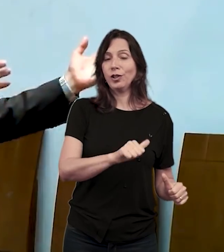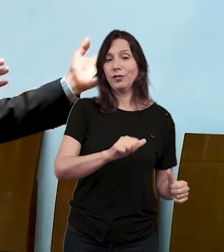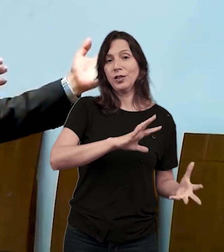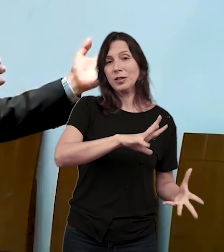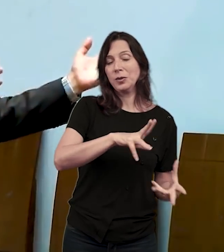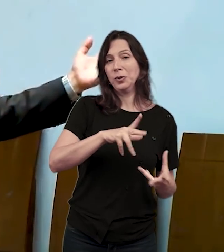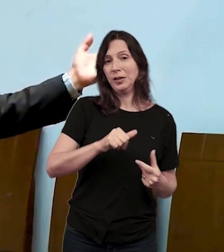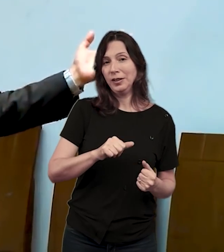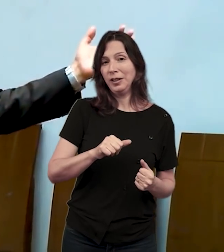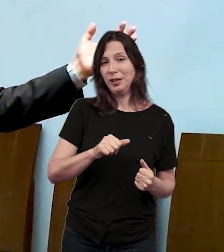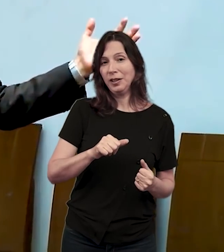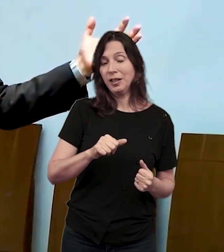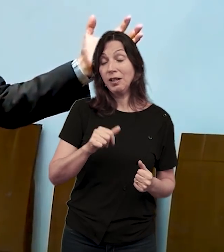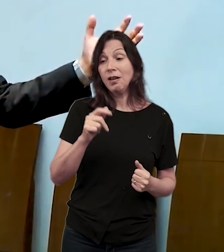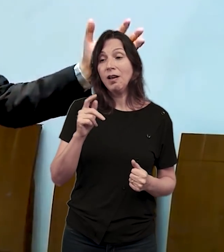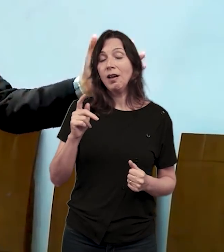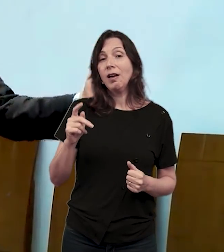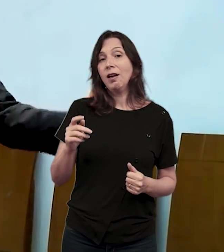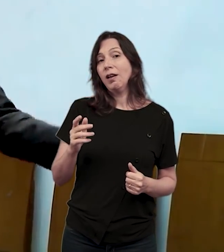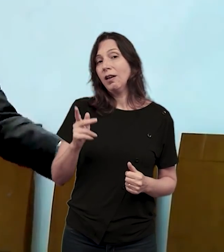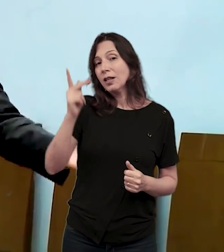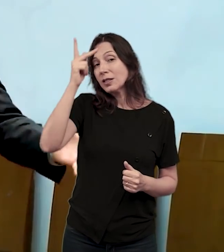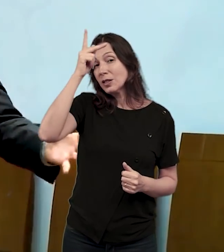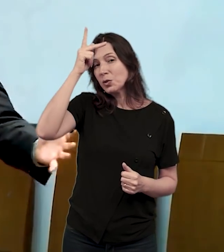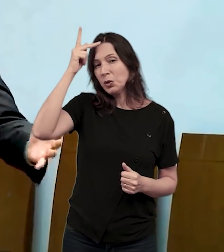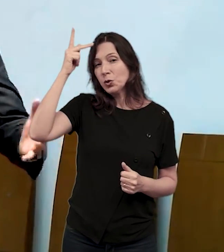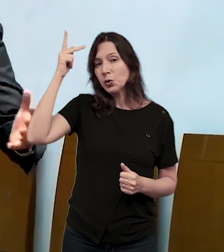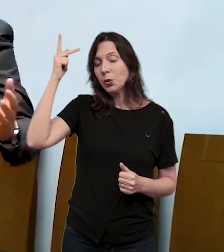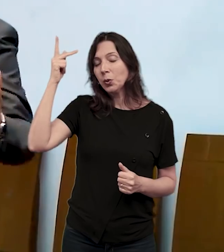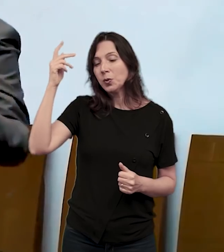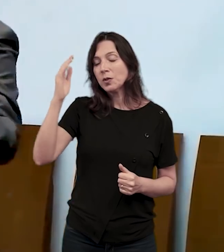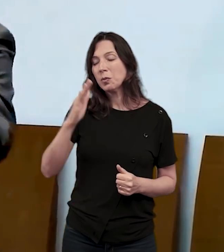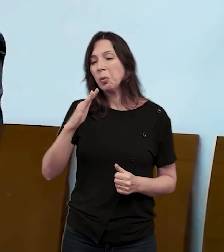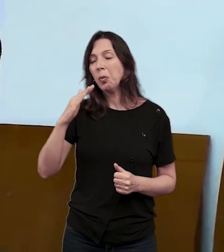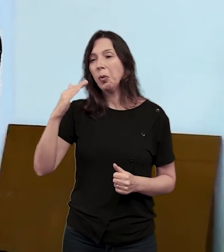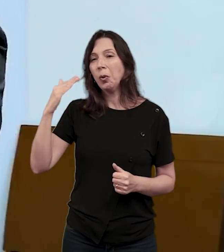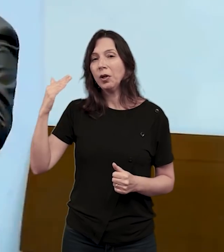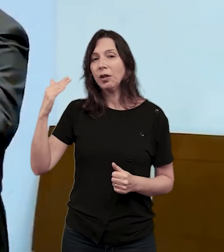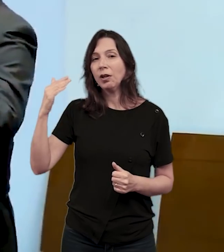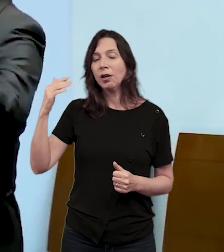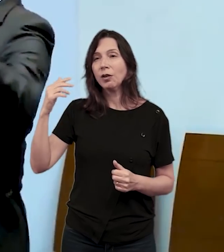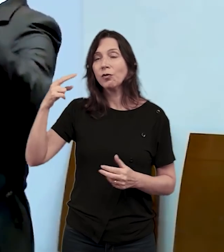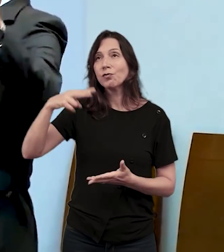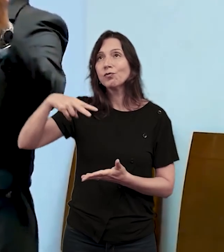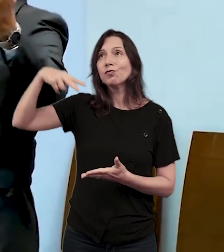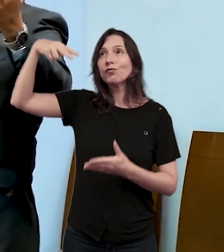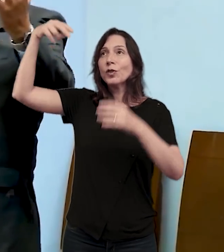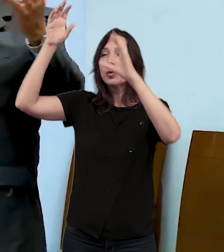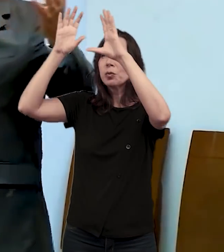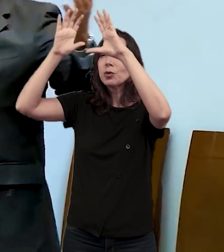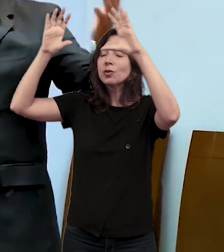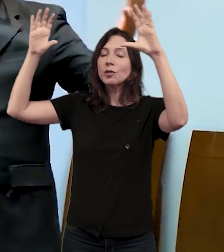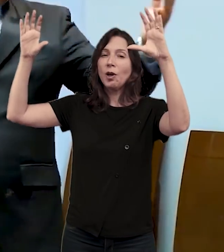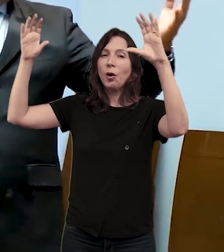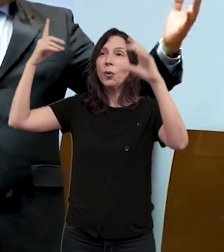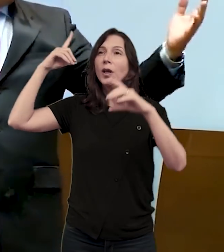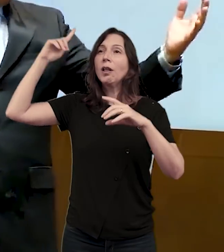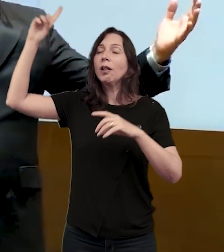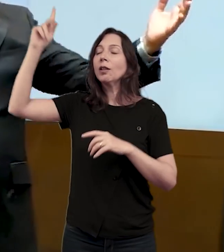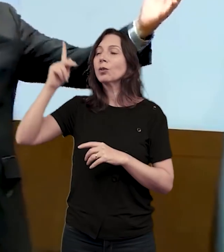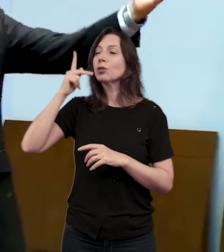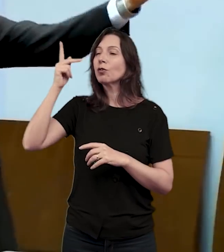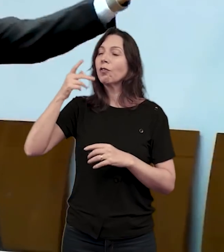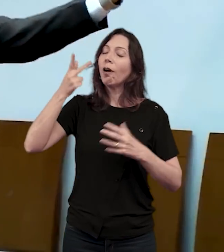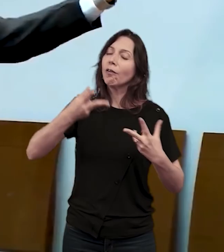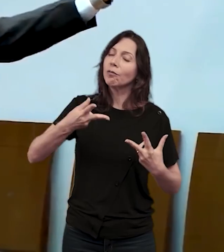Essas pessoas são aquelas que, ao partirem daqui, escutam Jesus dizendo: vinde benditos de meu Pai, entrai na posse do